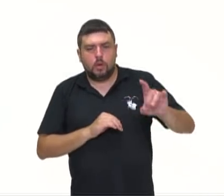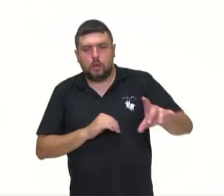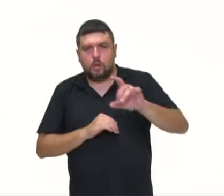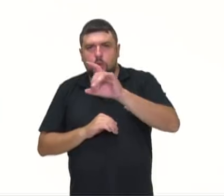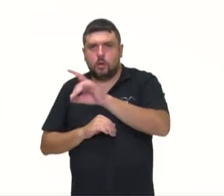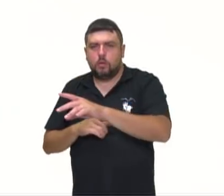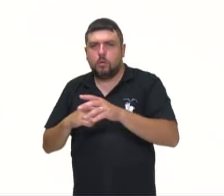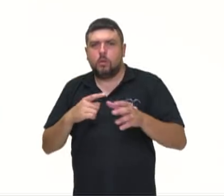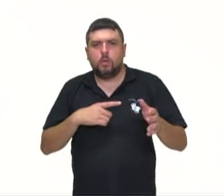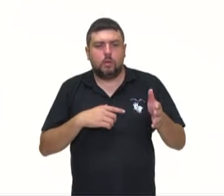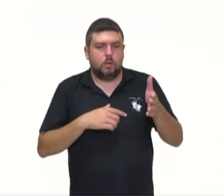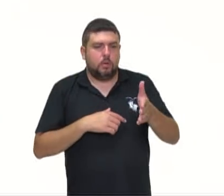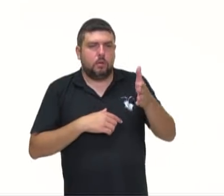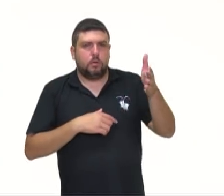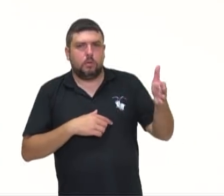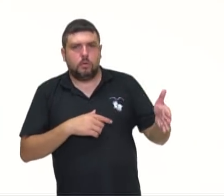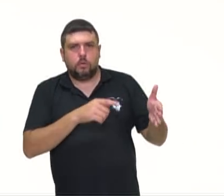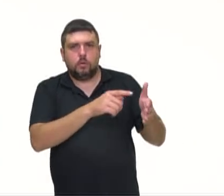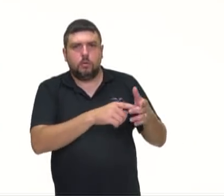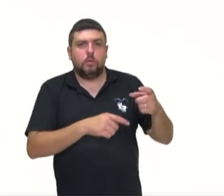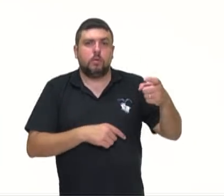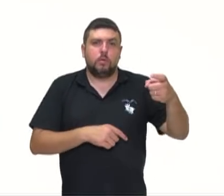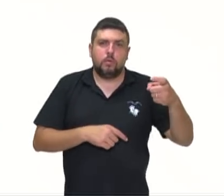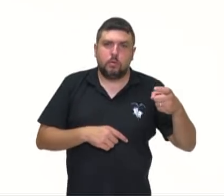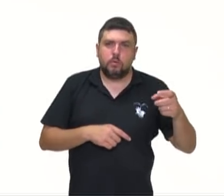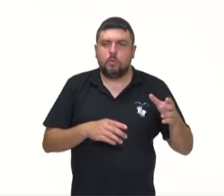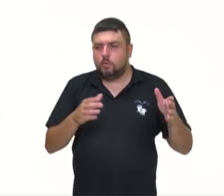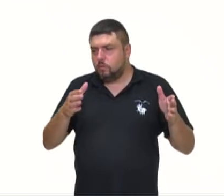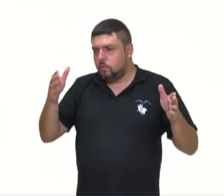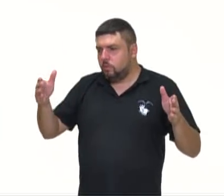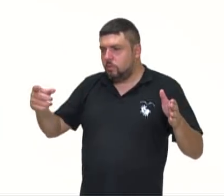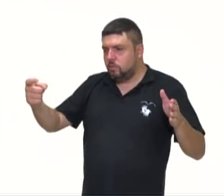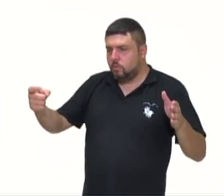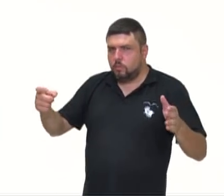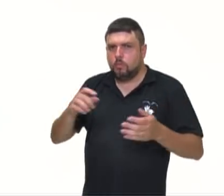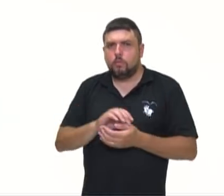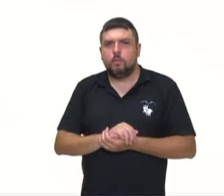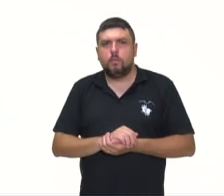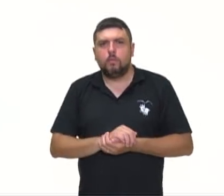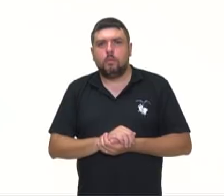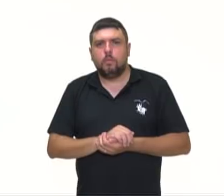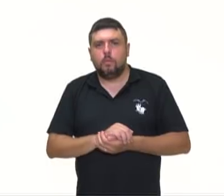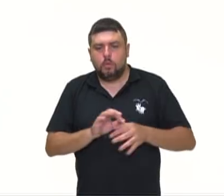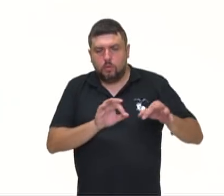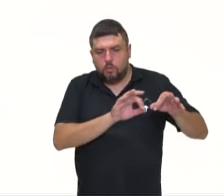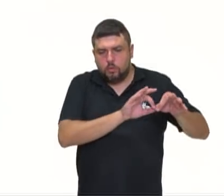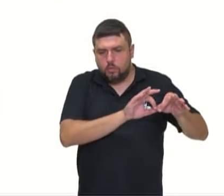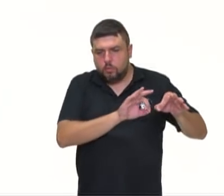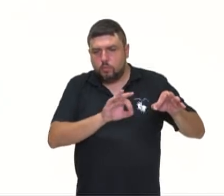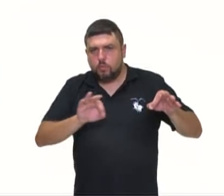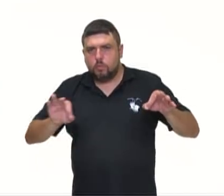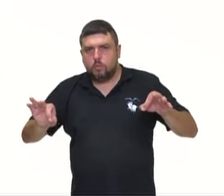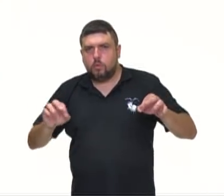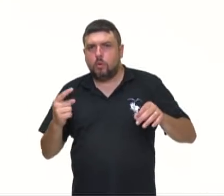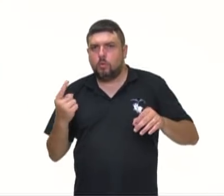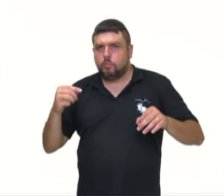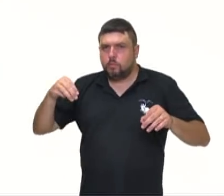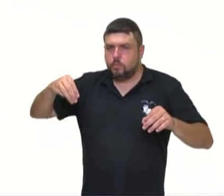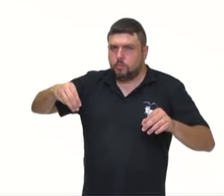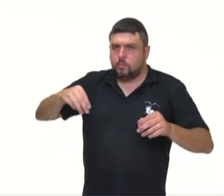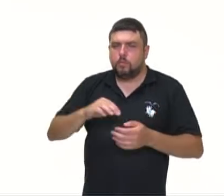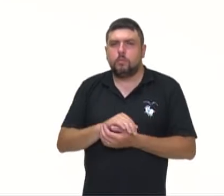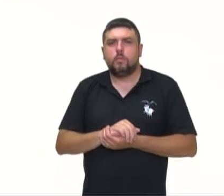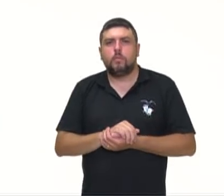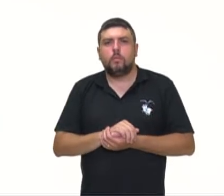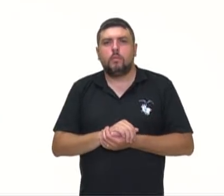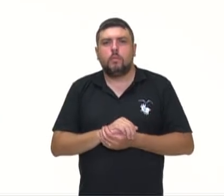de lado, então X metros de lado. E o corredor tem 1 metro de comprimento, de largura. Qual é a